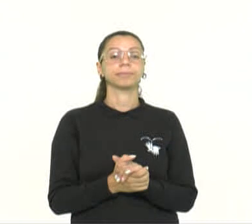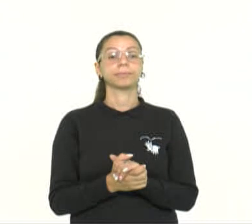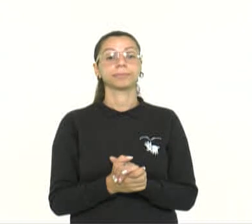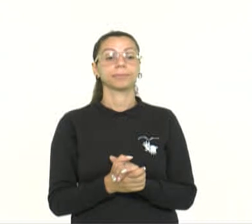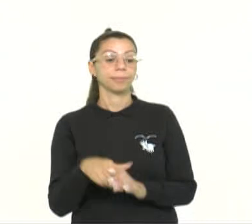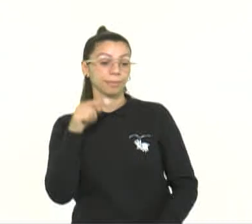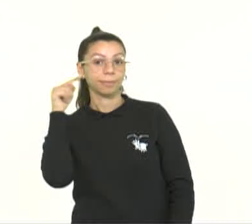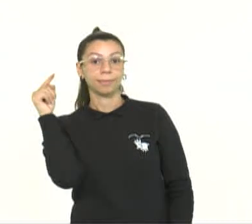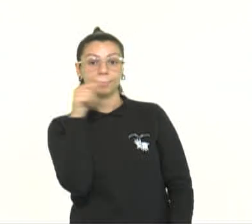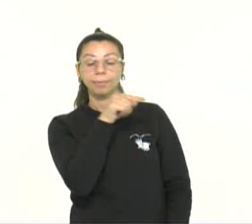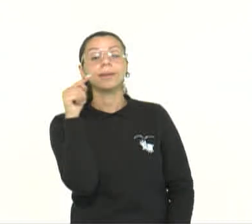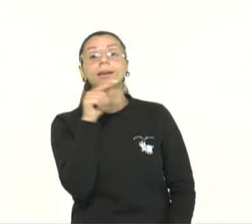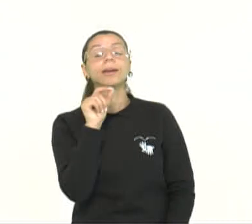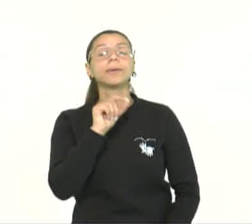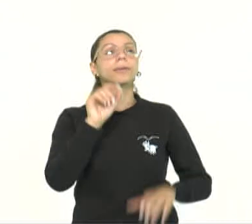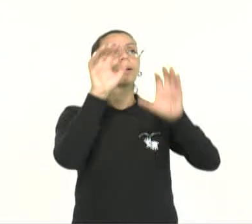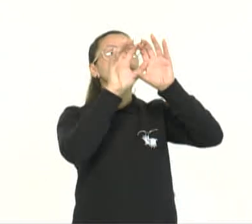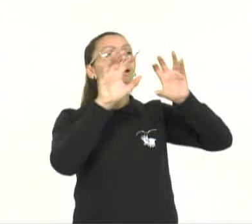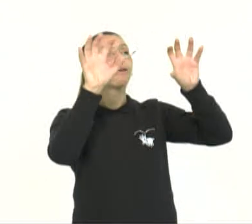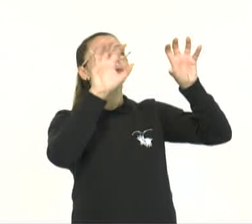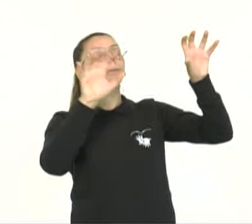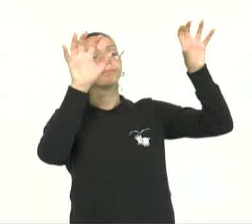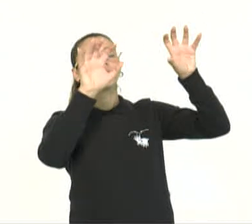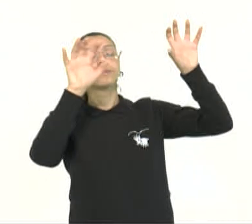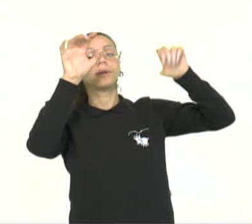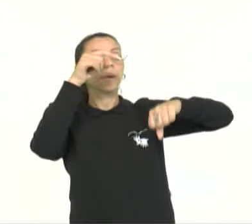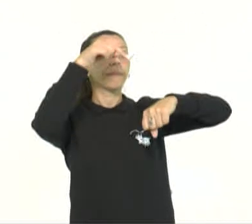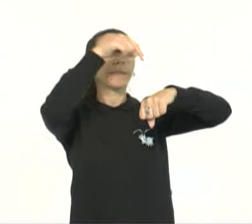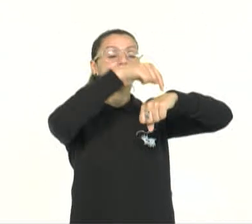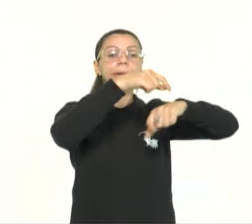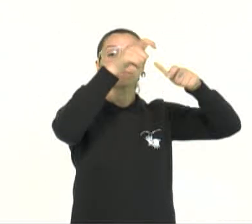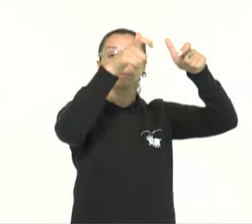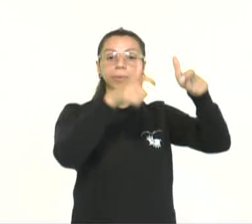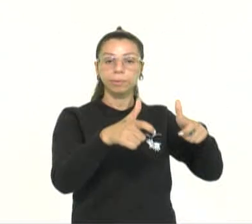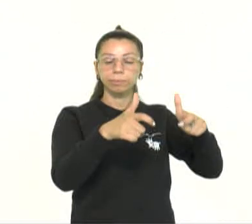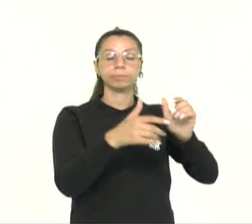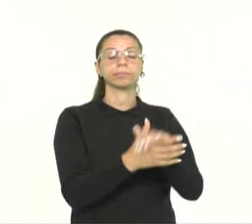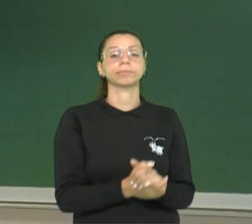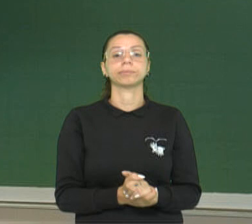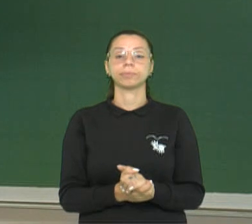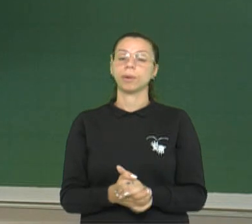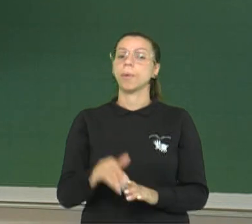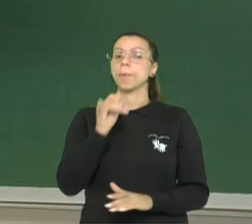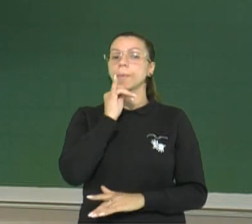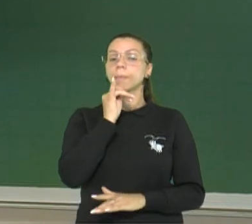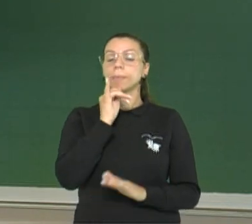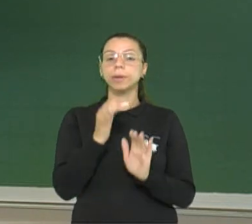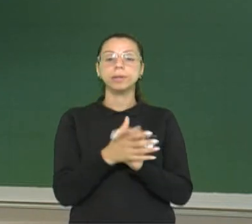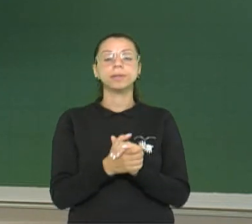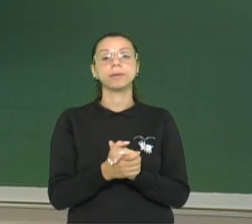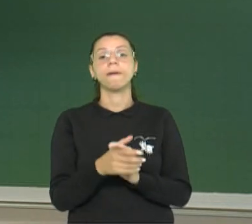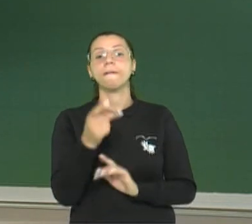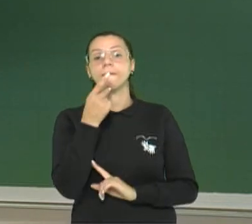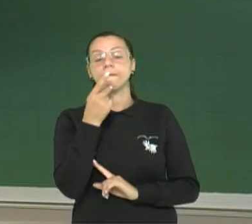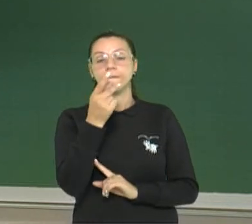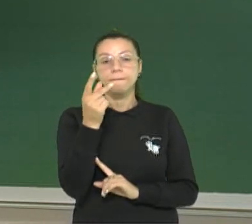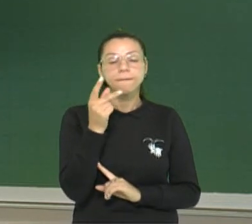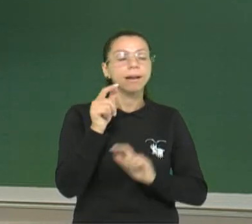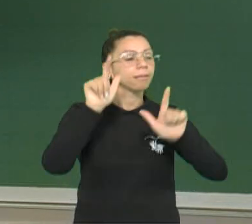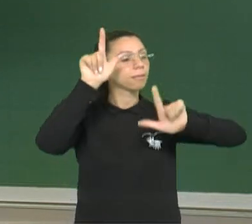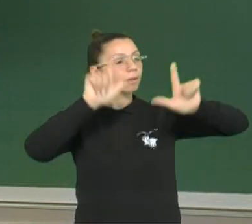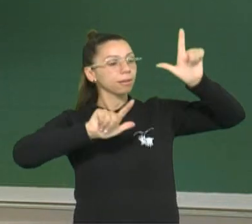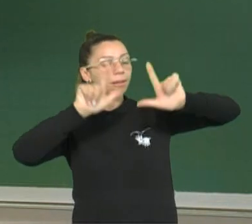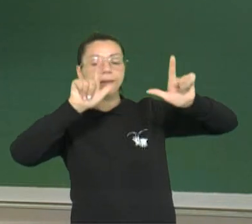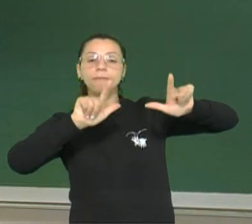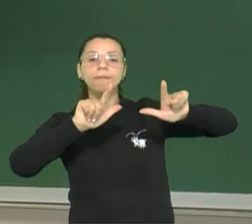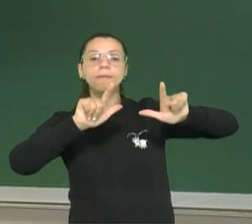condições atmosféricas em um determinado momento e local. Então, quando nós estamos falando da previsão do tempo, por exemplo, nós